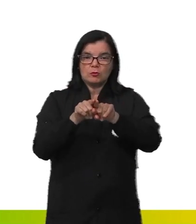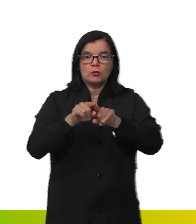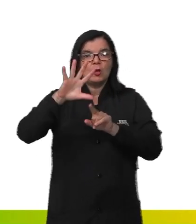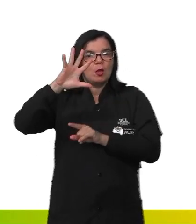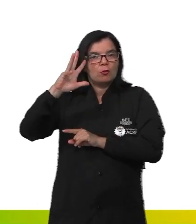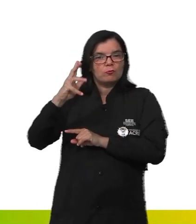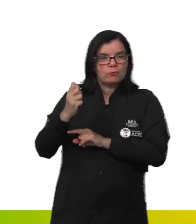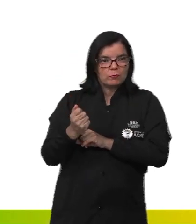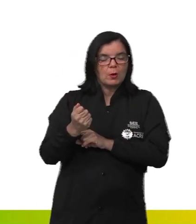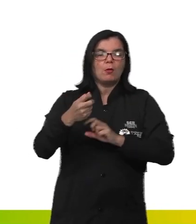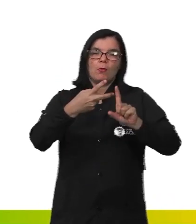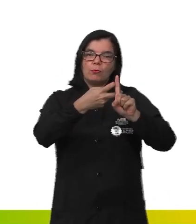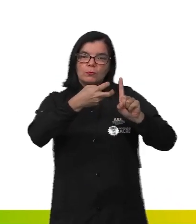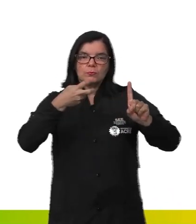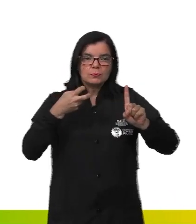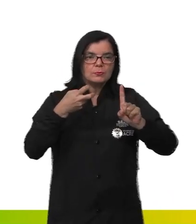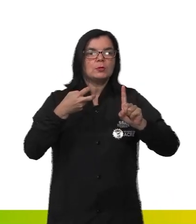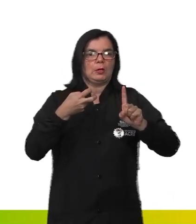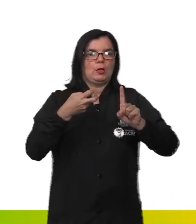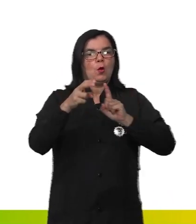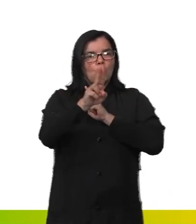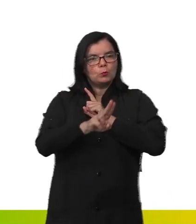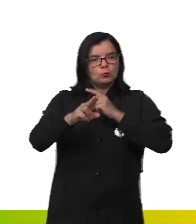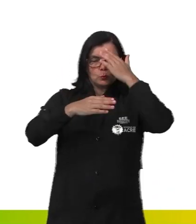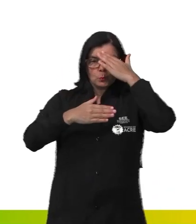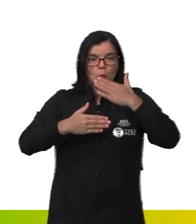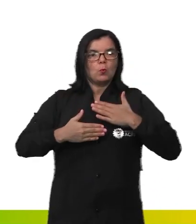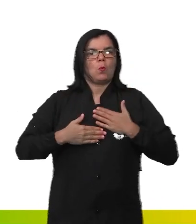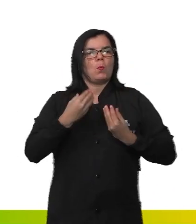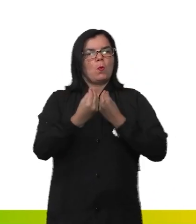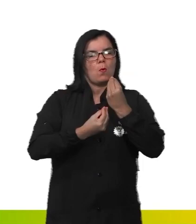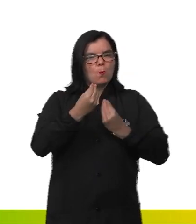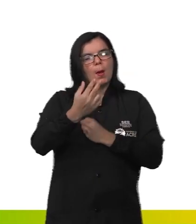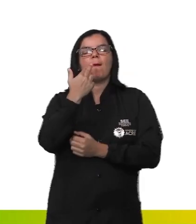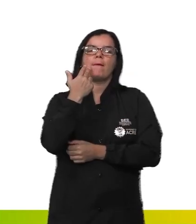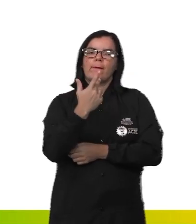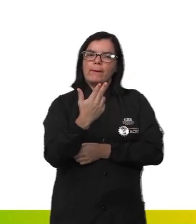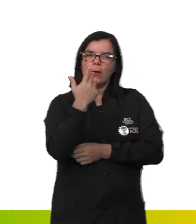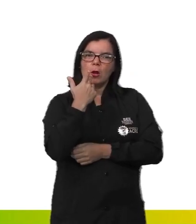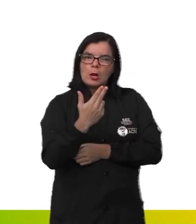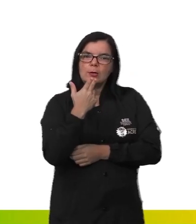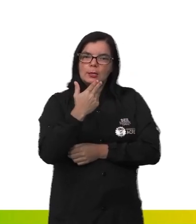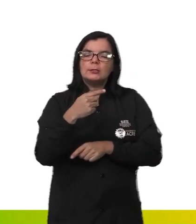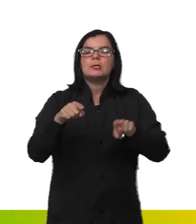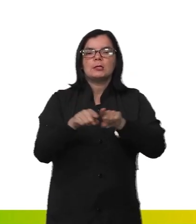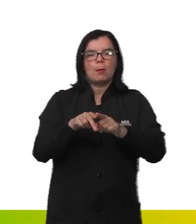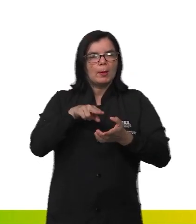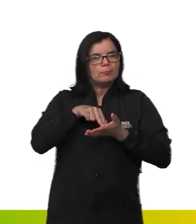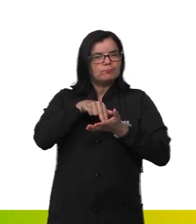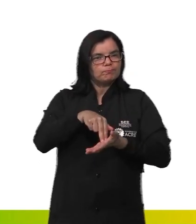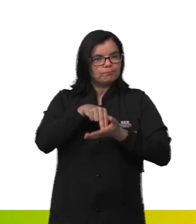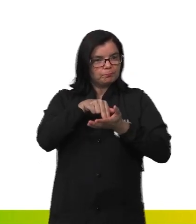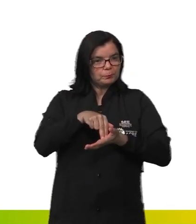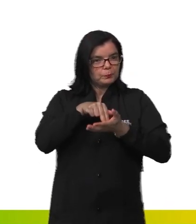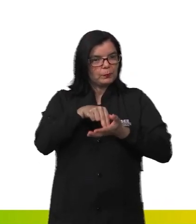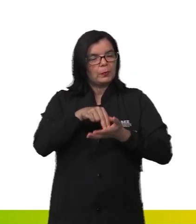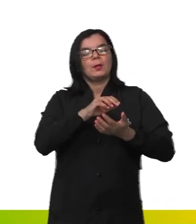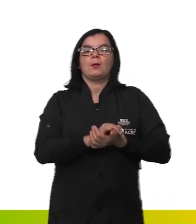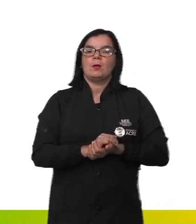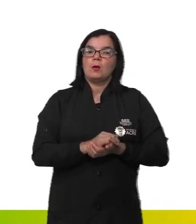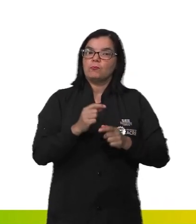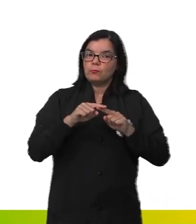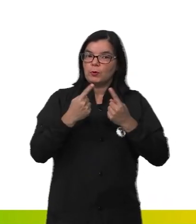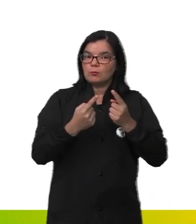africana e indígena utilizam o corpo como forma de linguagem e resistência. Já falamos dessa palavra, veja como